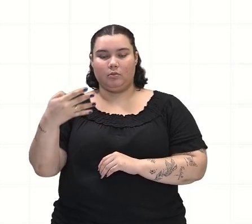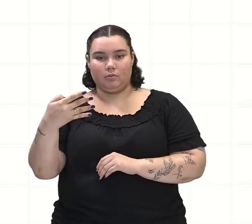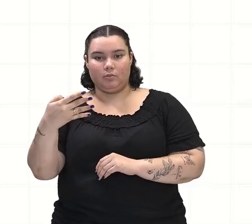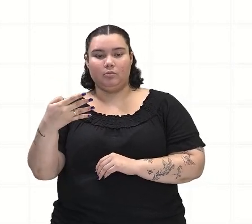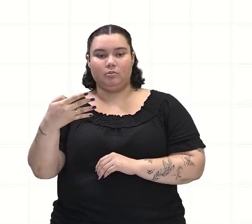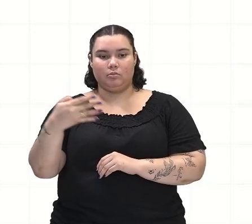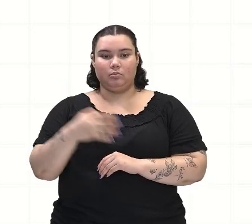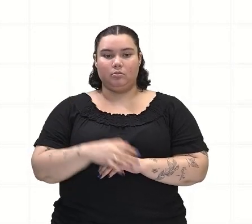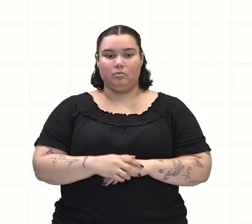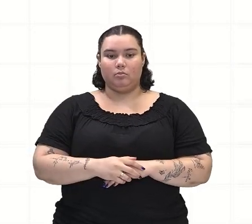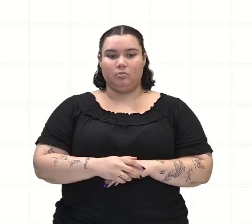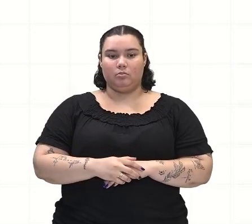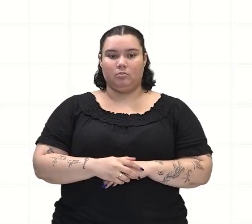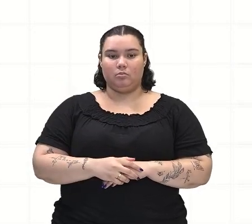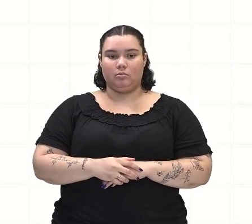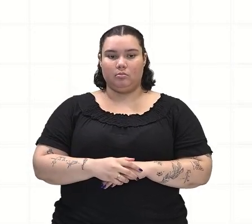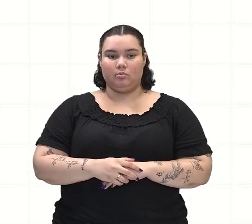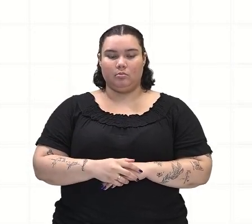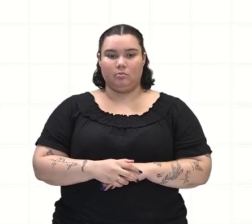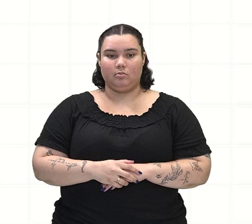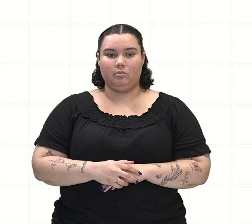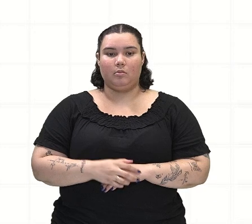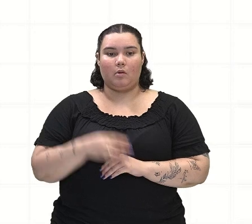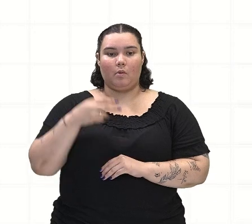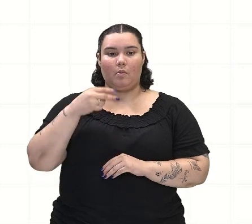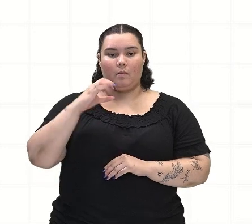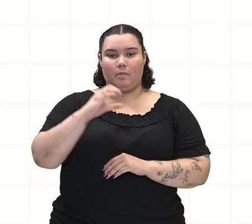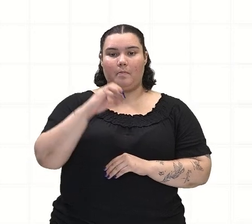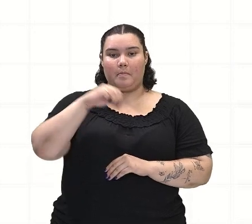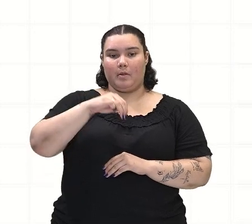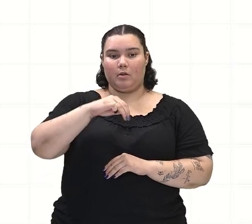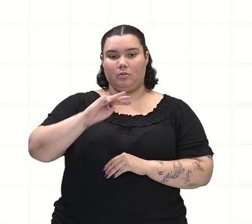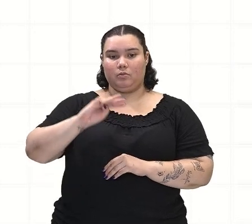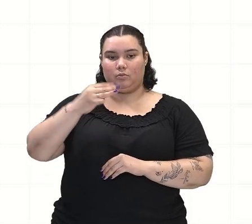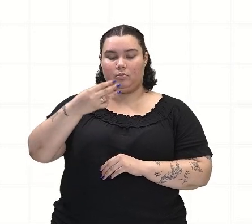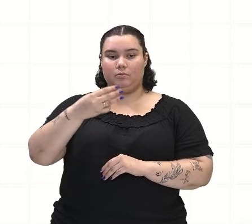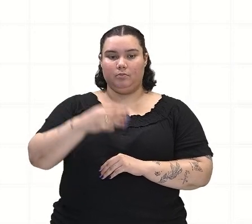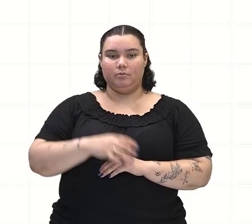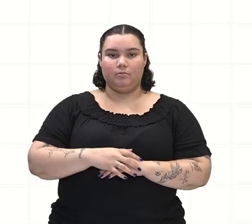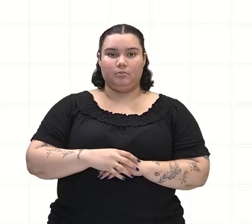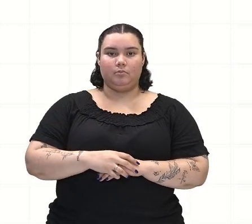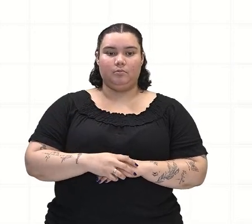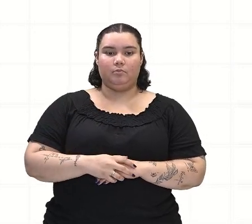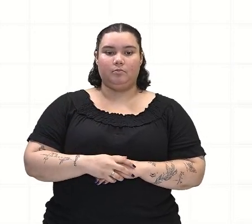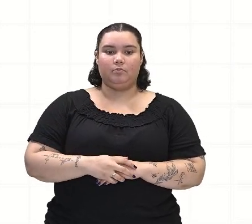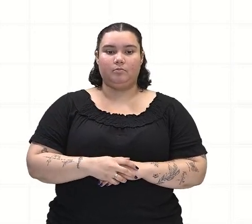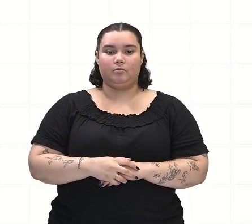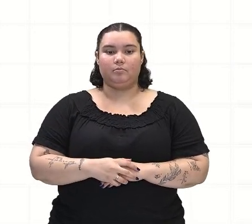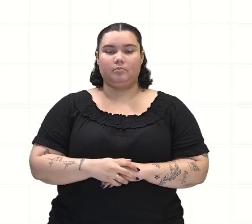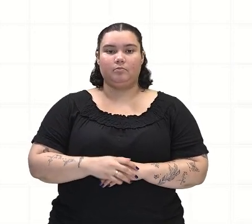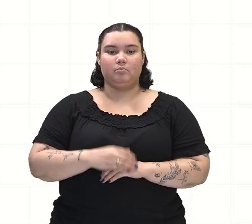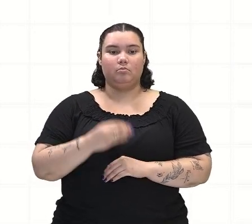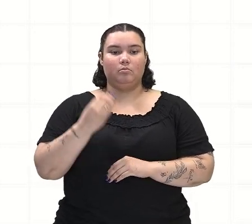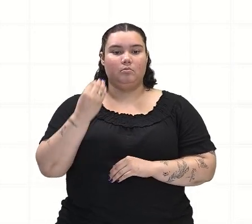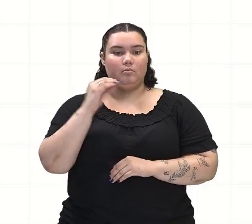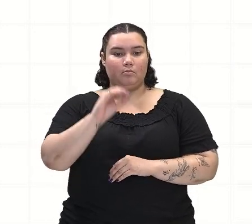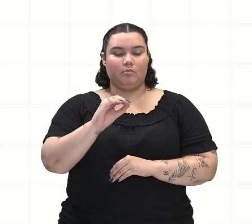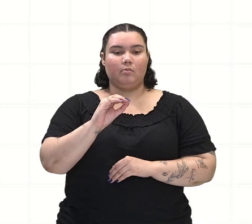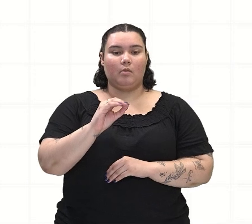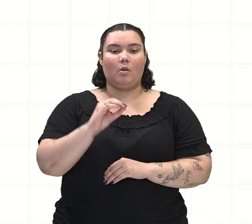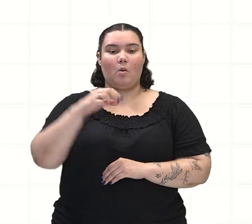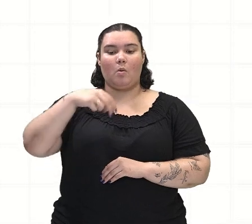50,24, e a unidade de medida é metros cúbicos, né? Aí o π, ele me disse para